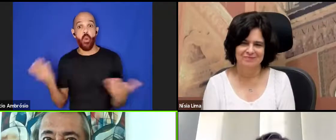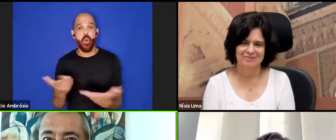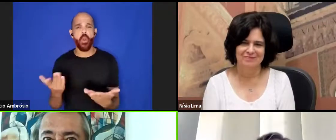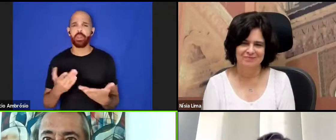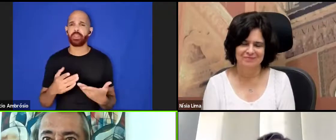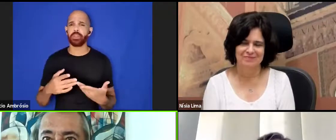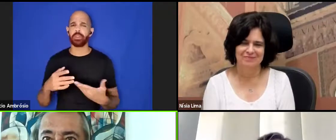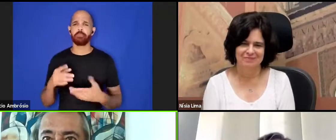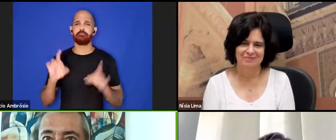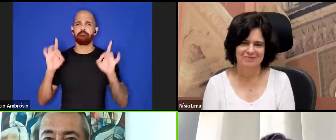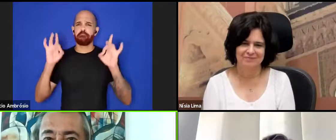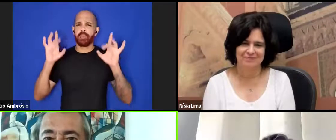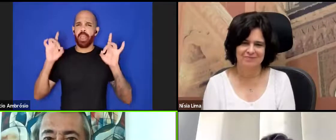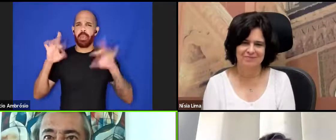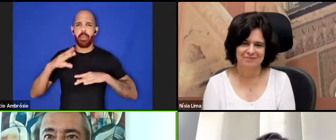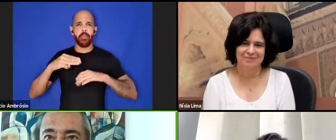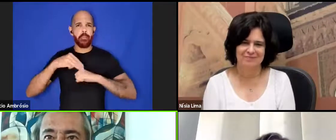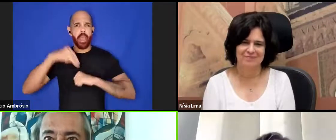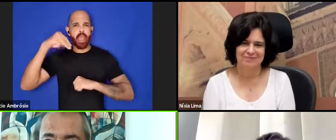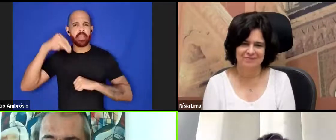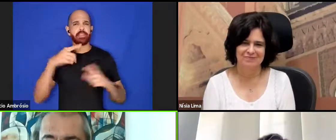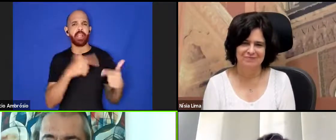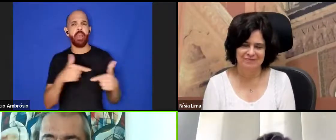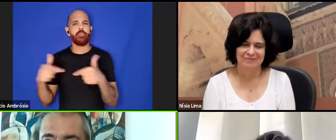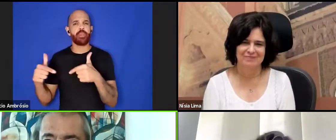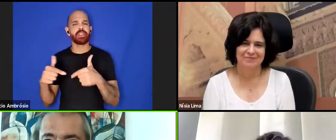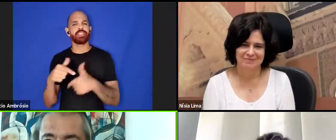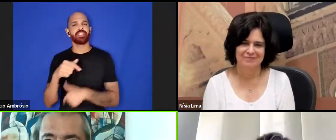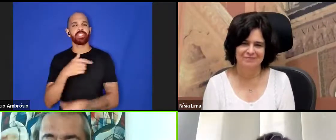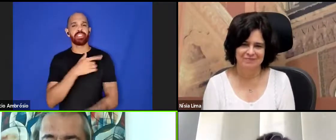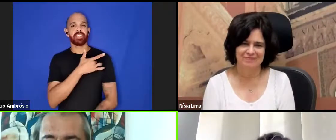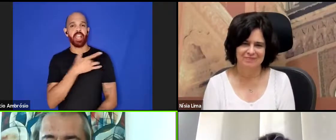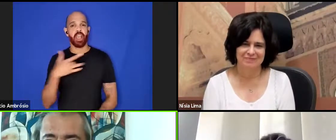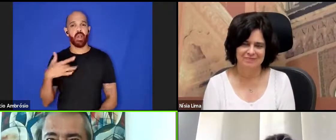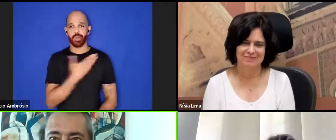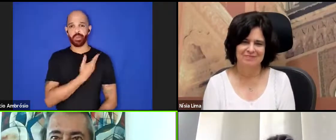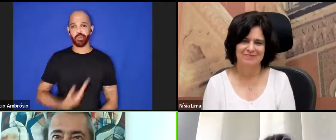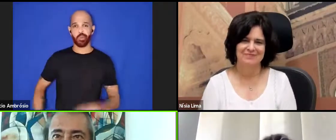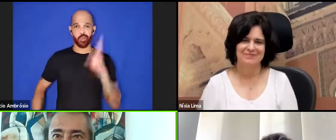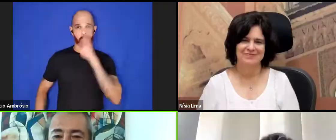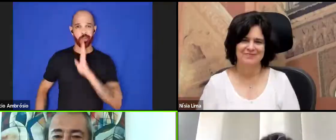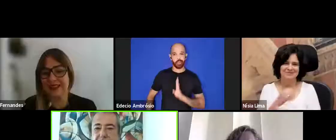e grandes trabalhadores da saúde pública no país. Muito obrigado.